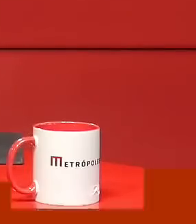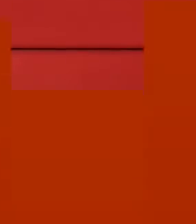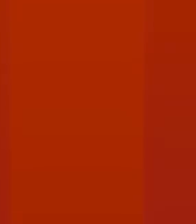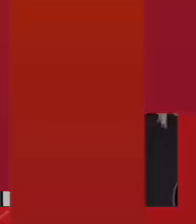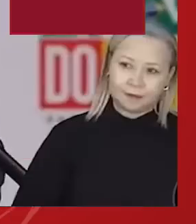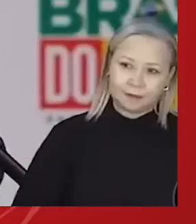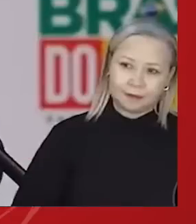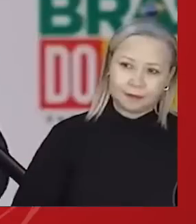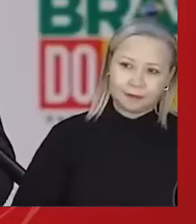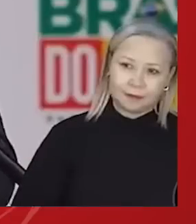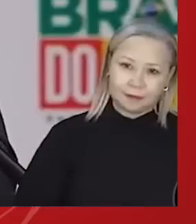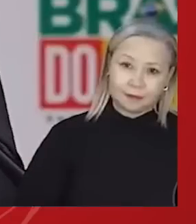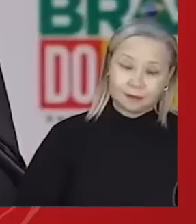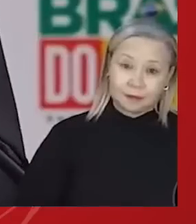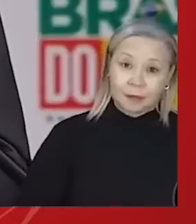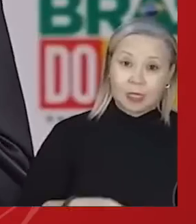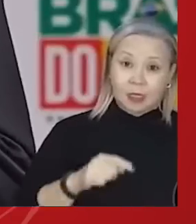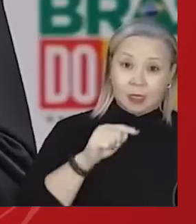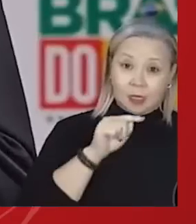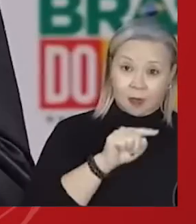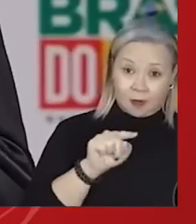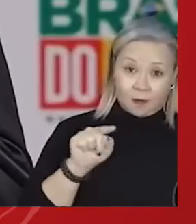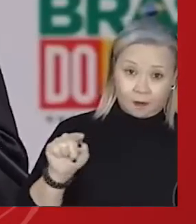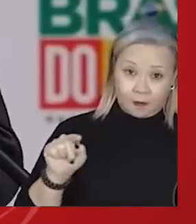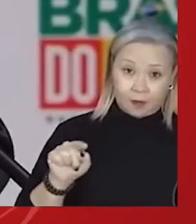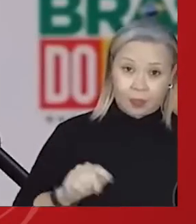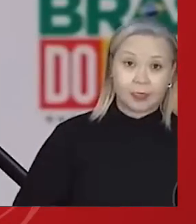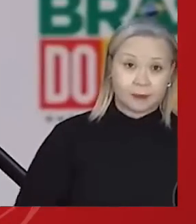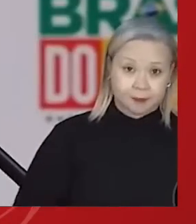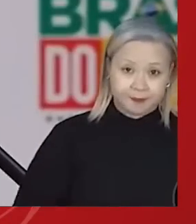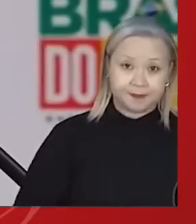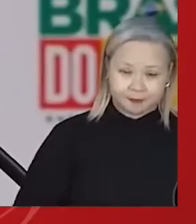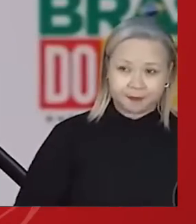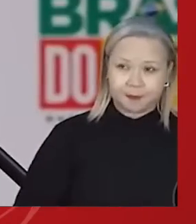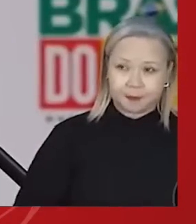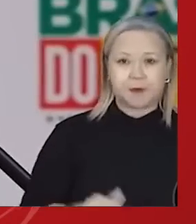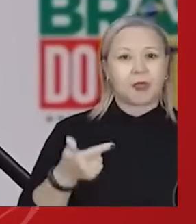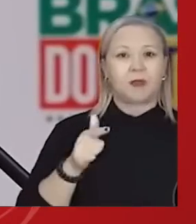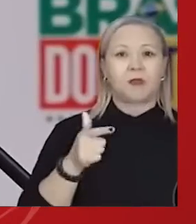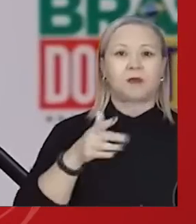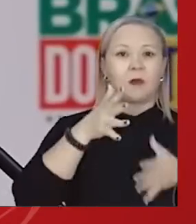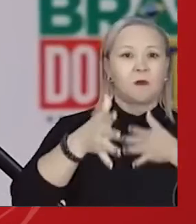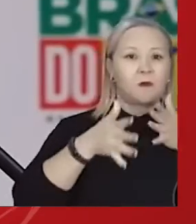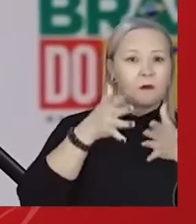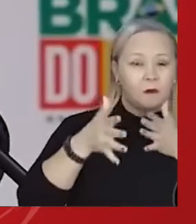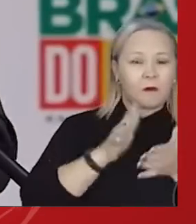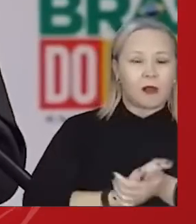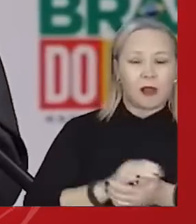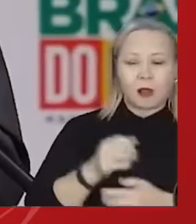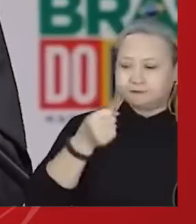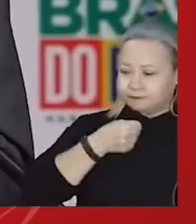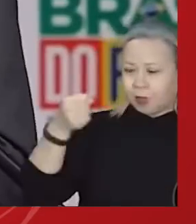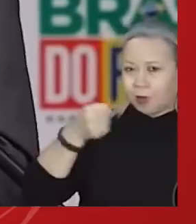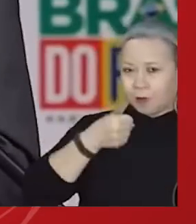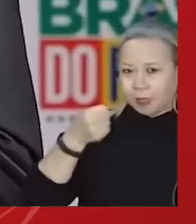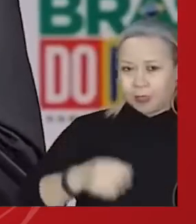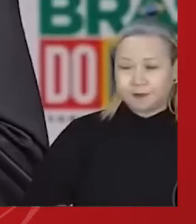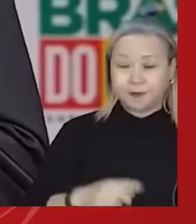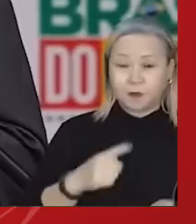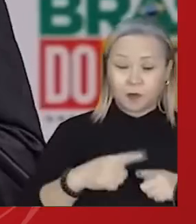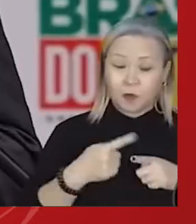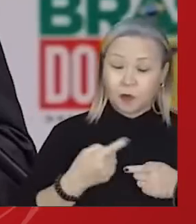acompanhar. Olha, vocês perceberam que eu não tenho falado com a imprensa, porque